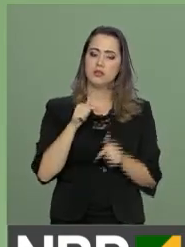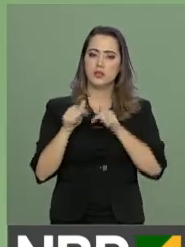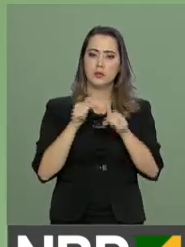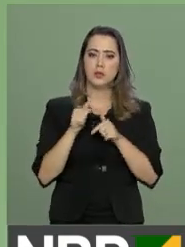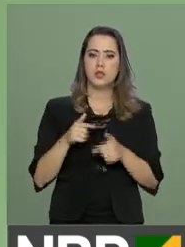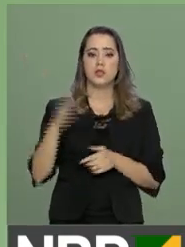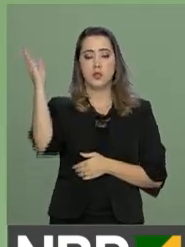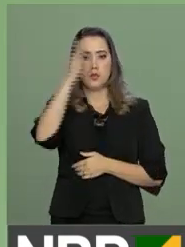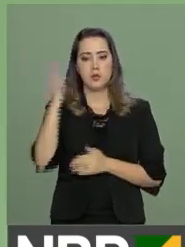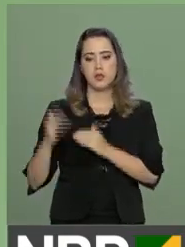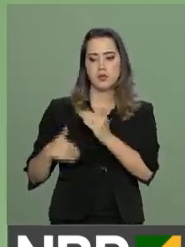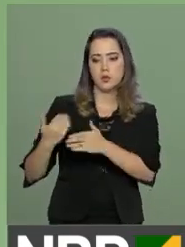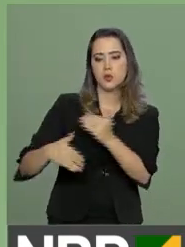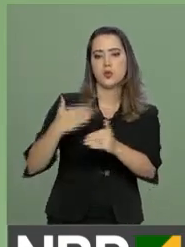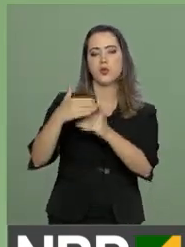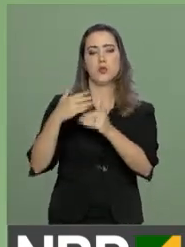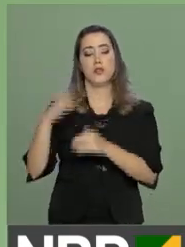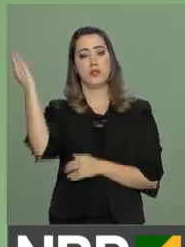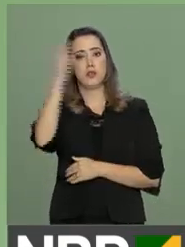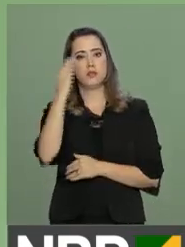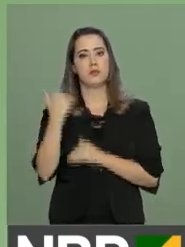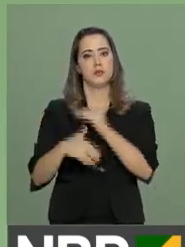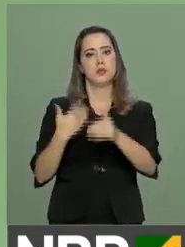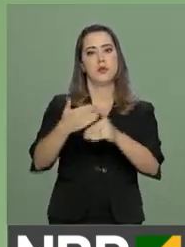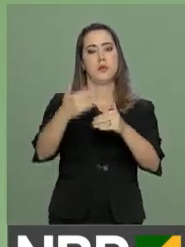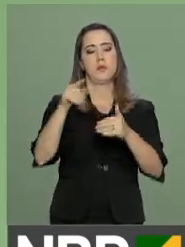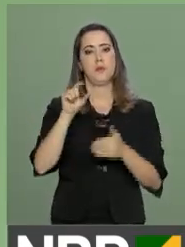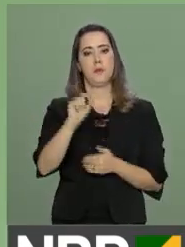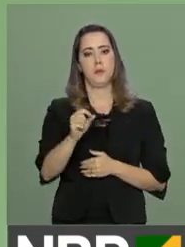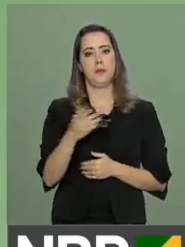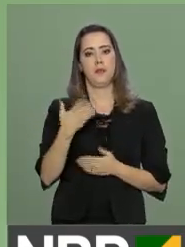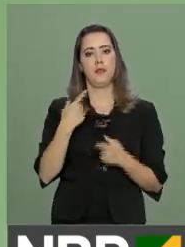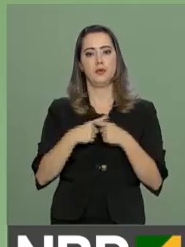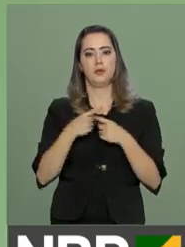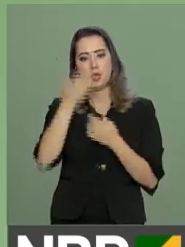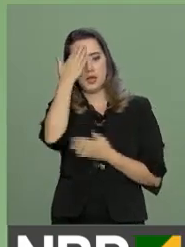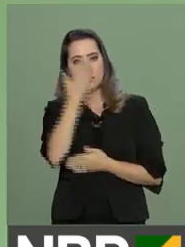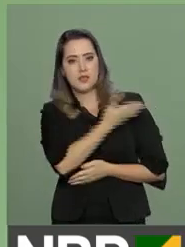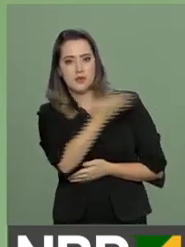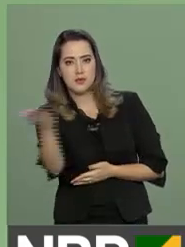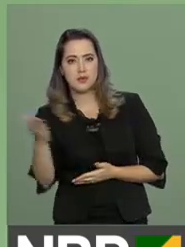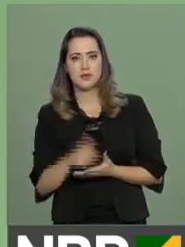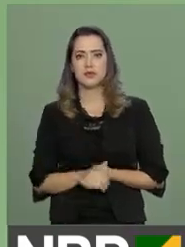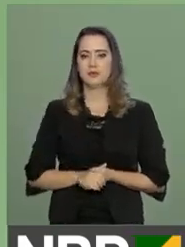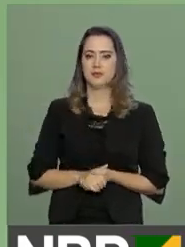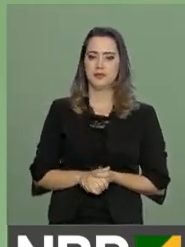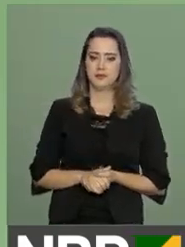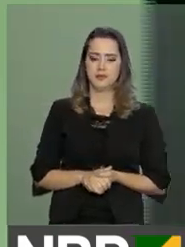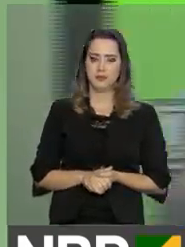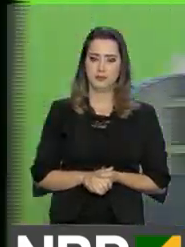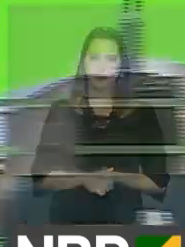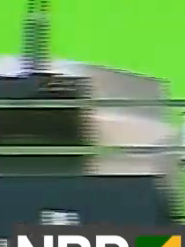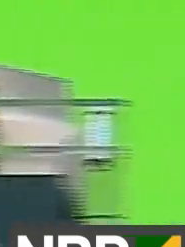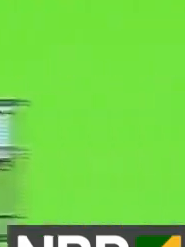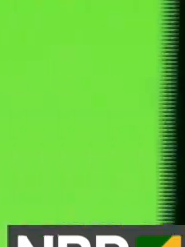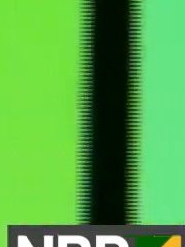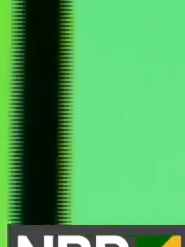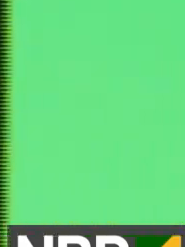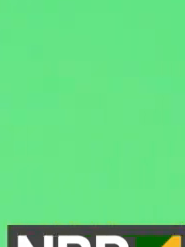Brasil vai continuar a crescer e a desenvolver-se graças a vocês. Muito obrigado.